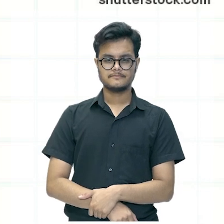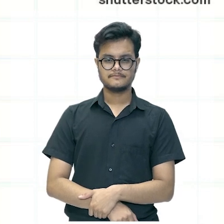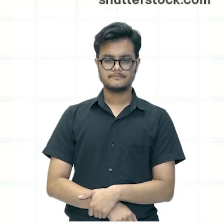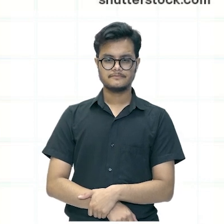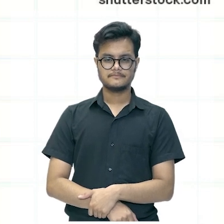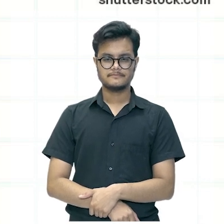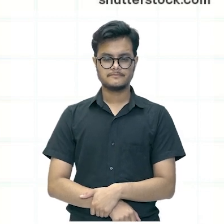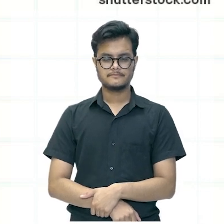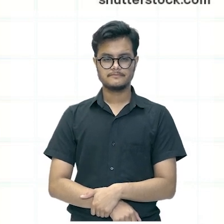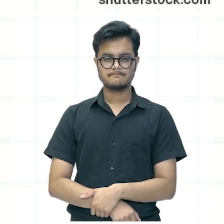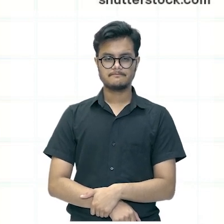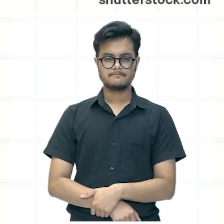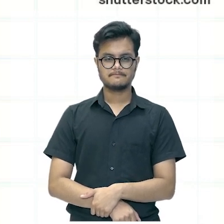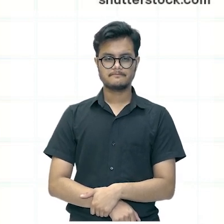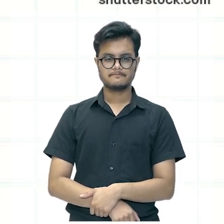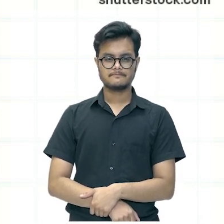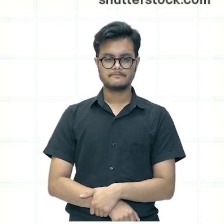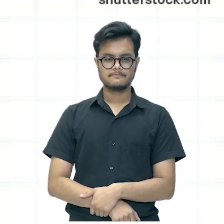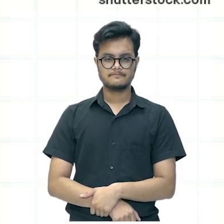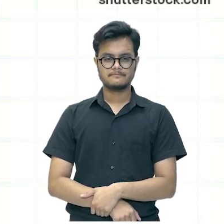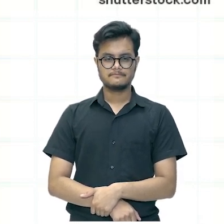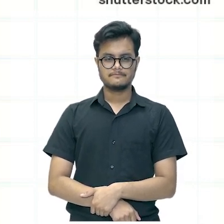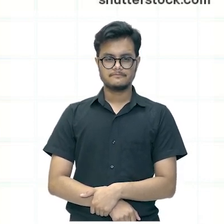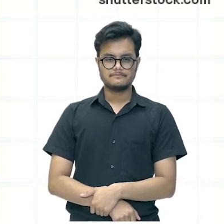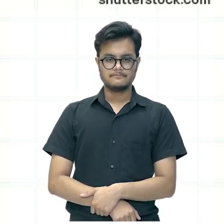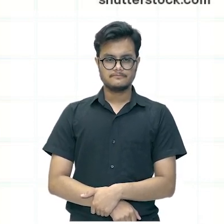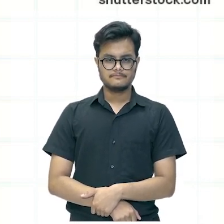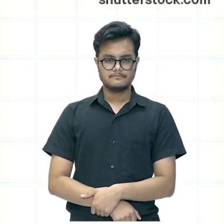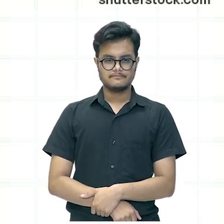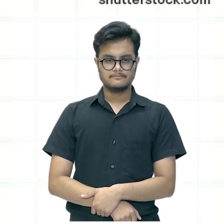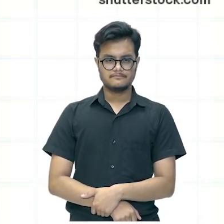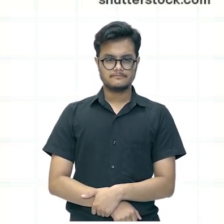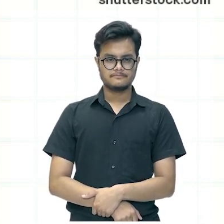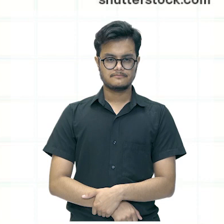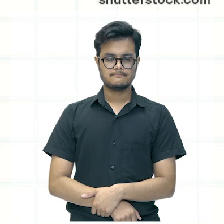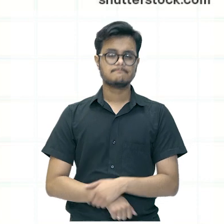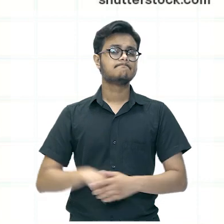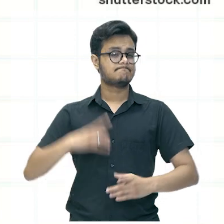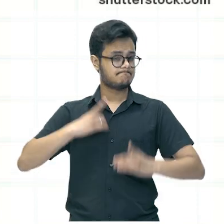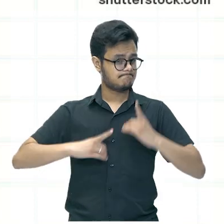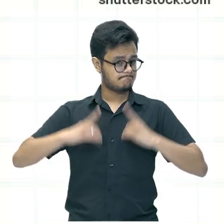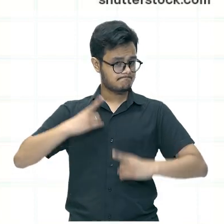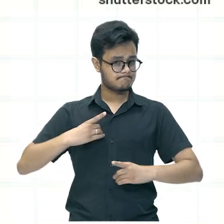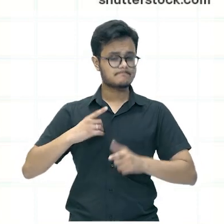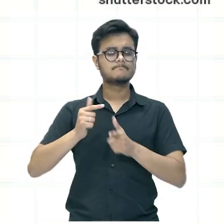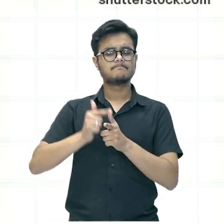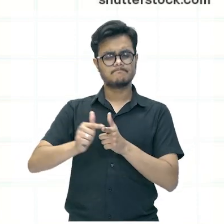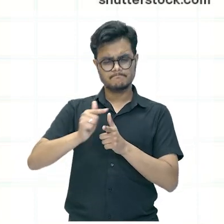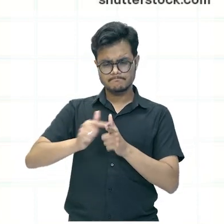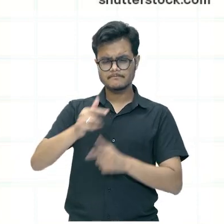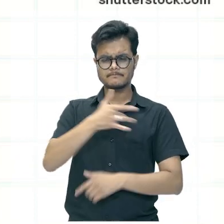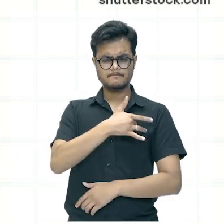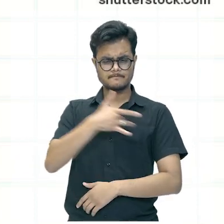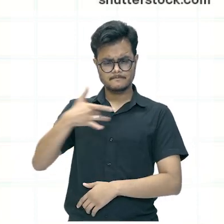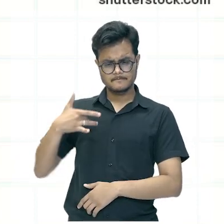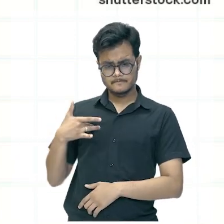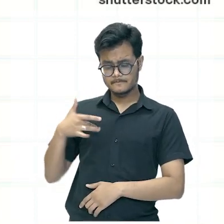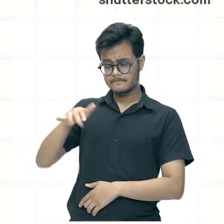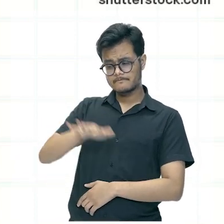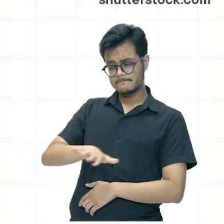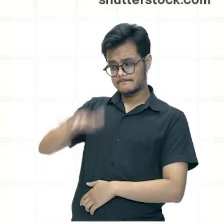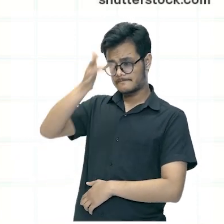o problema da depressão, ele é um problema de saúde,